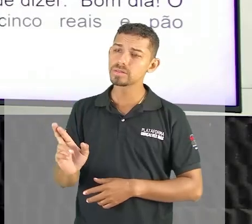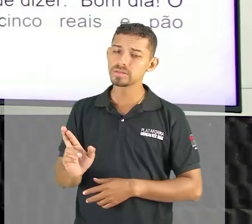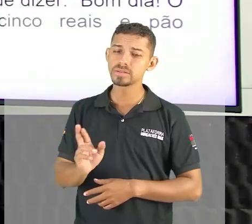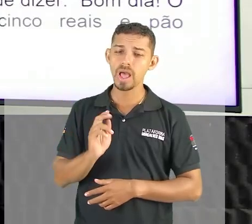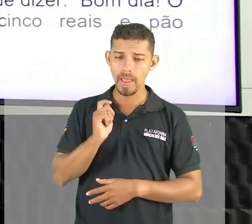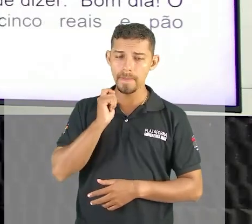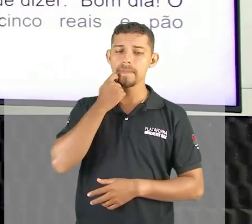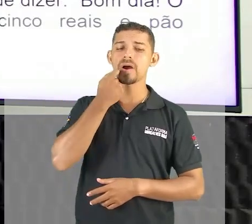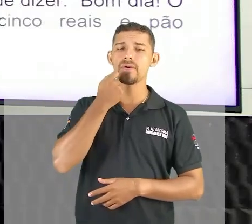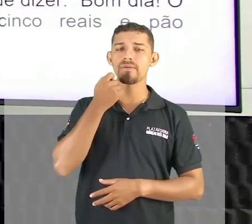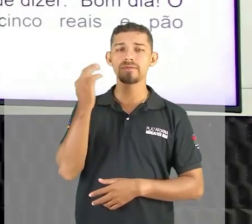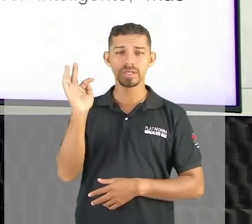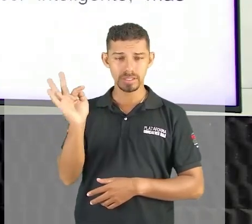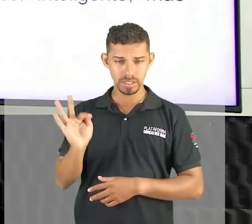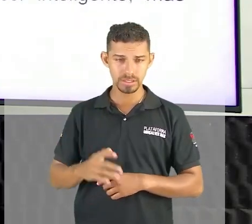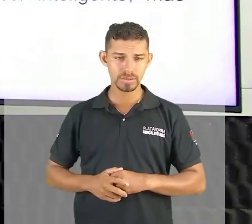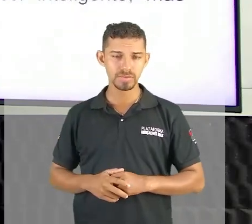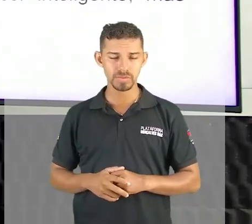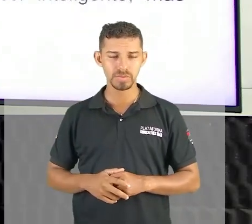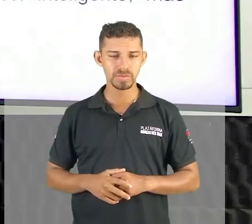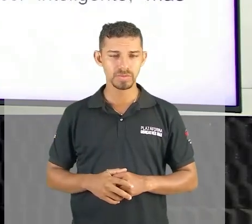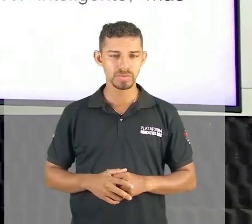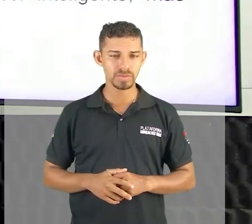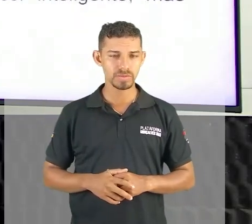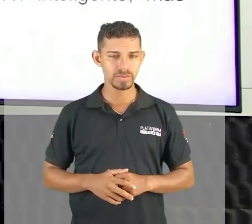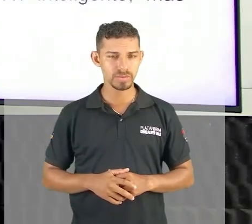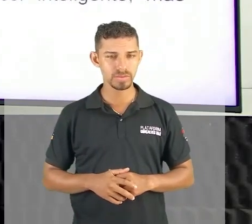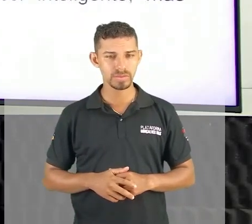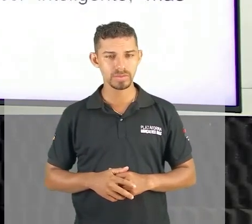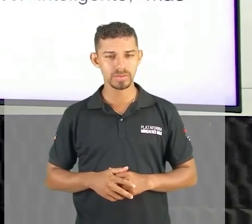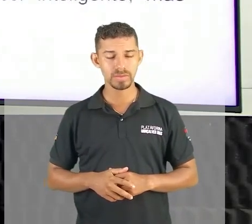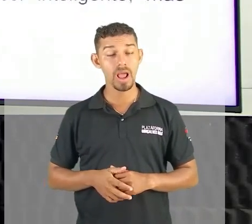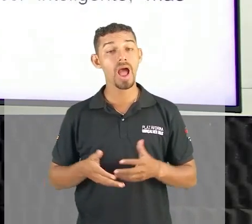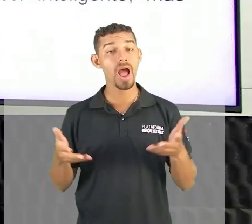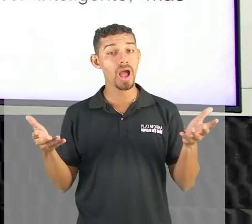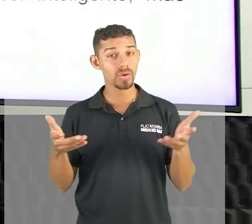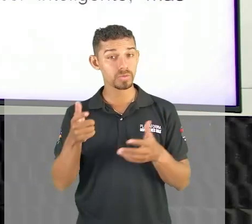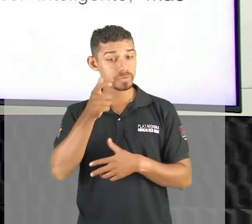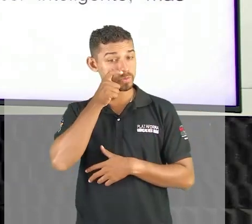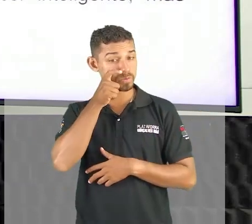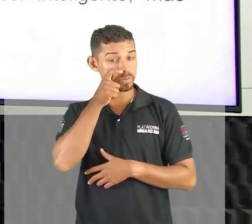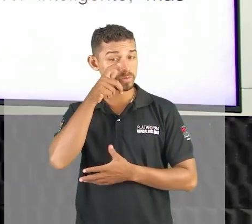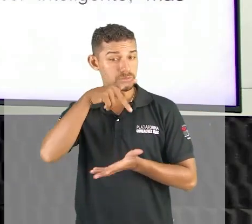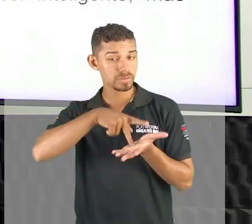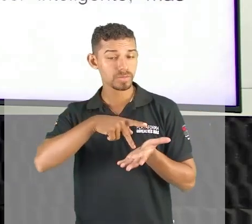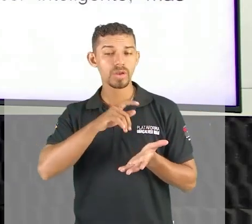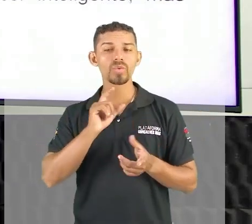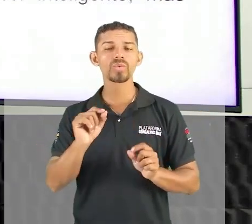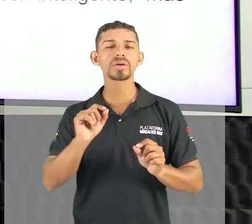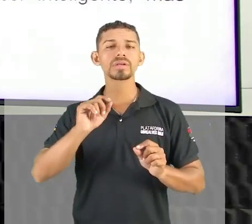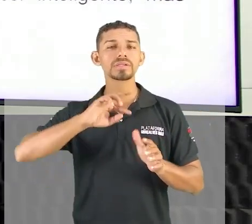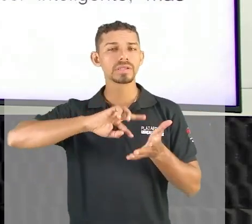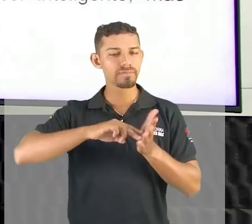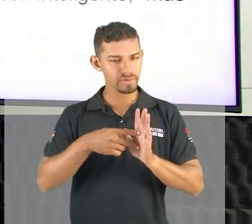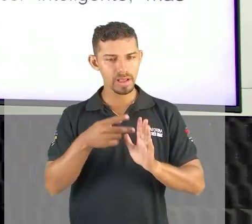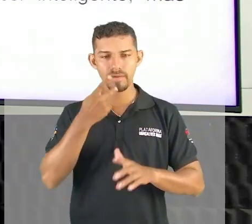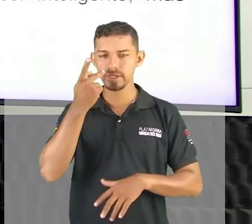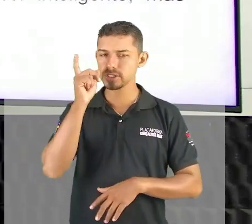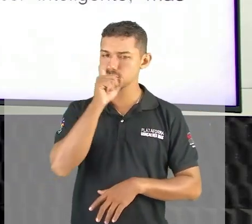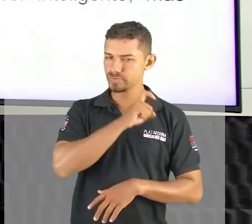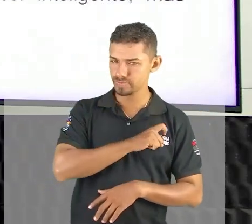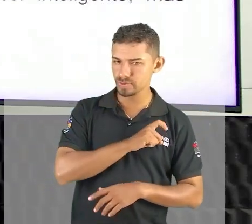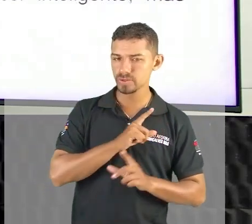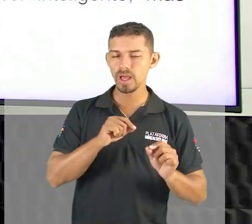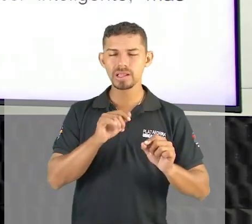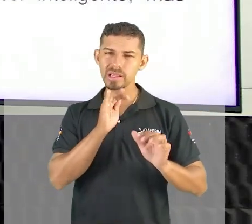pão francês agora entramos na parte interessante o que realmente é falar difícil simplesmente